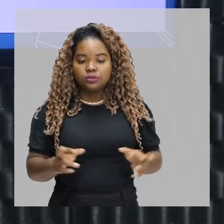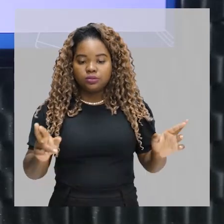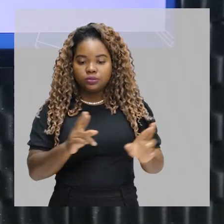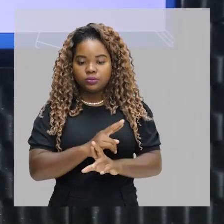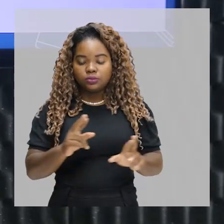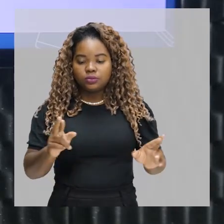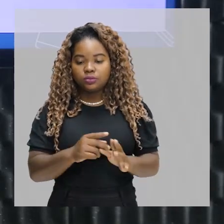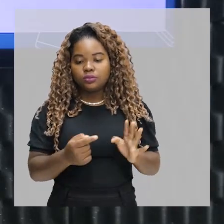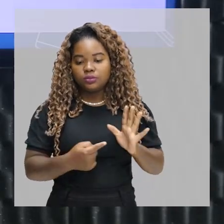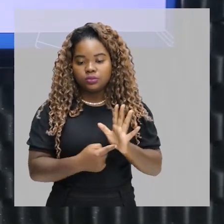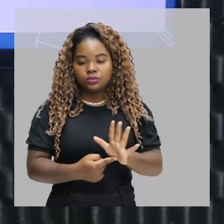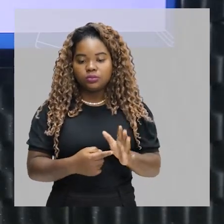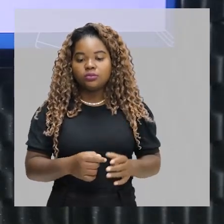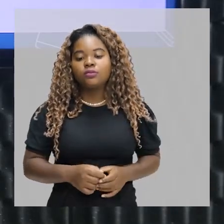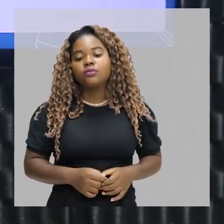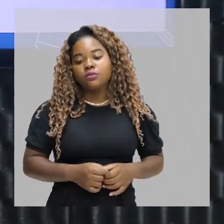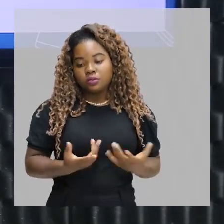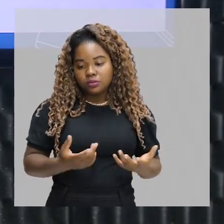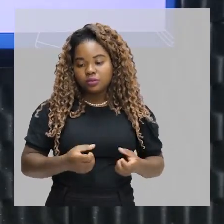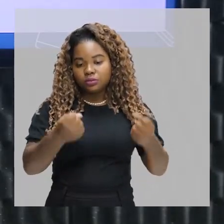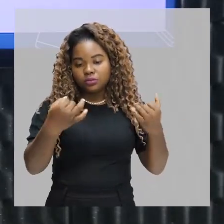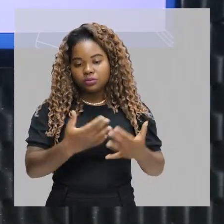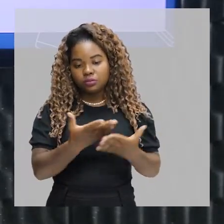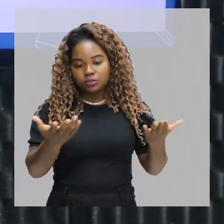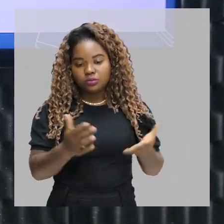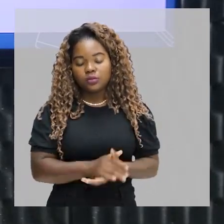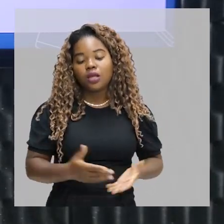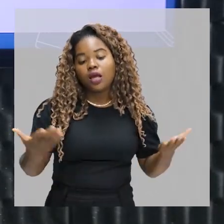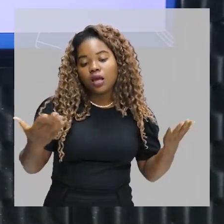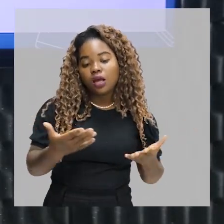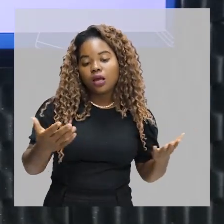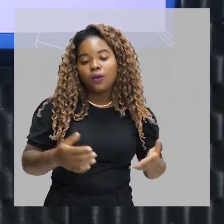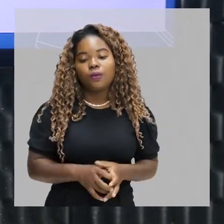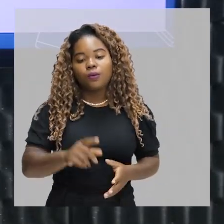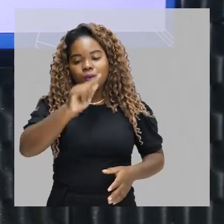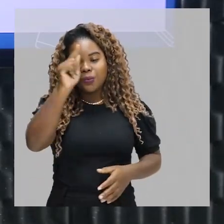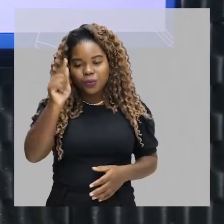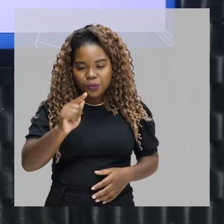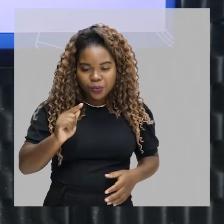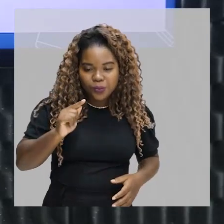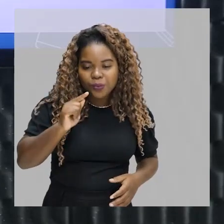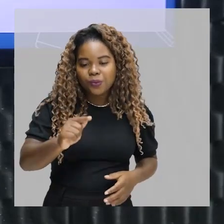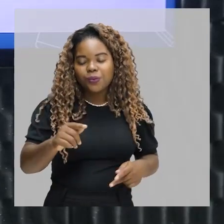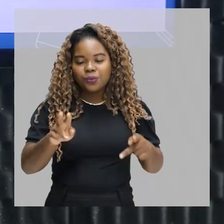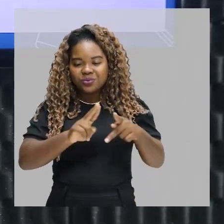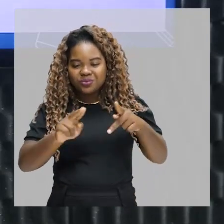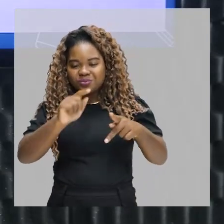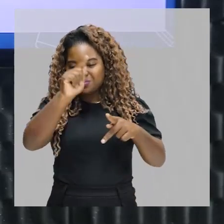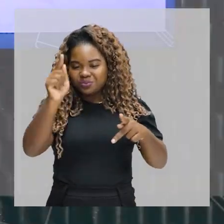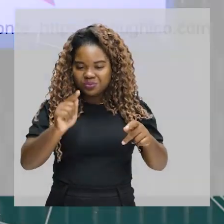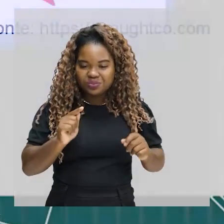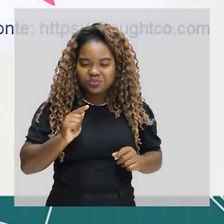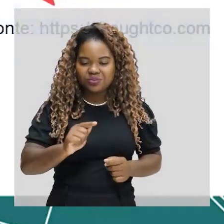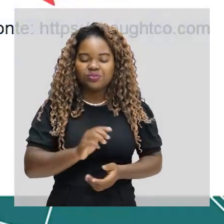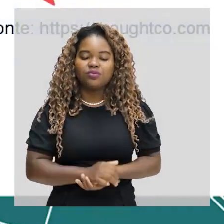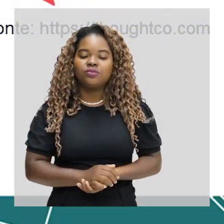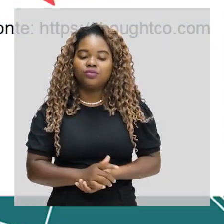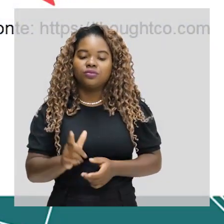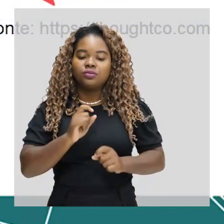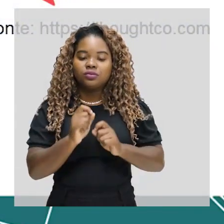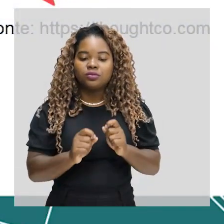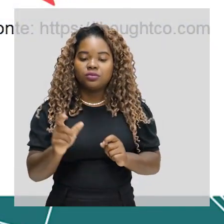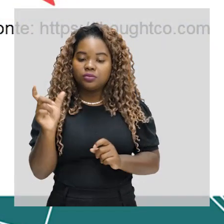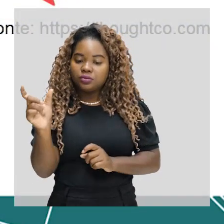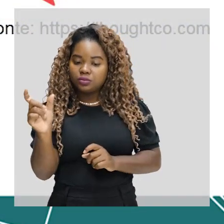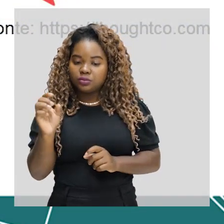demonstrativos mostram é essa. Tá? No caso dos pronomes interrogativos, são chamados das palavrinhas